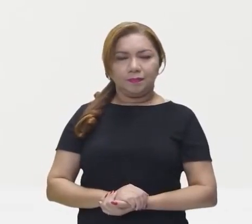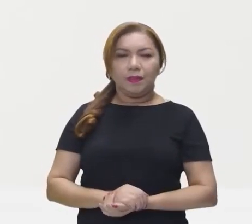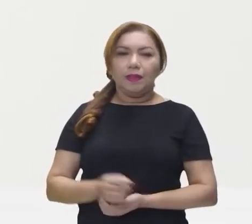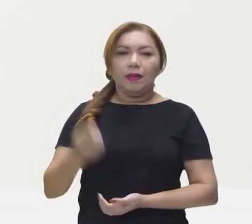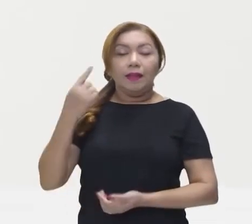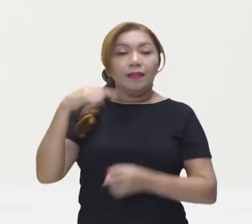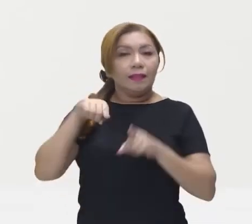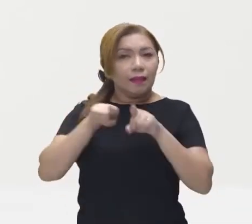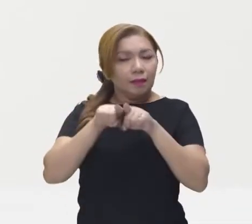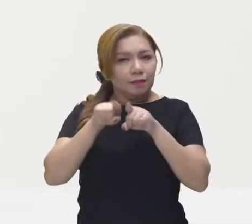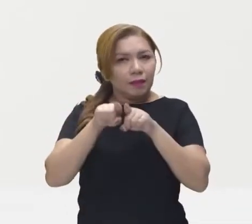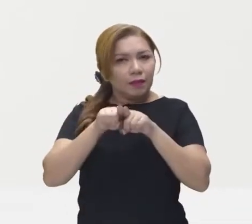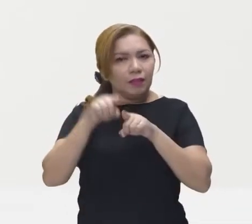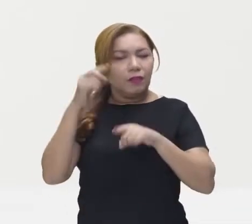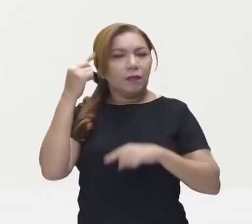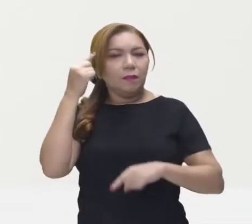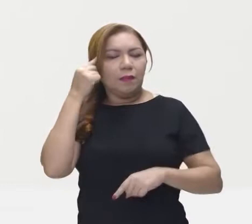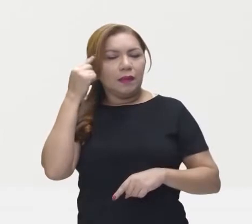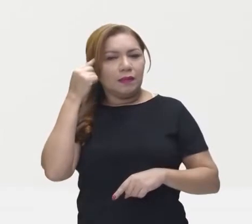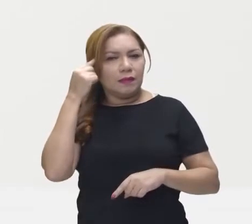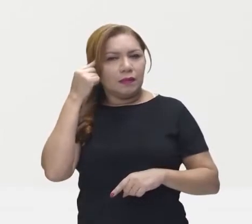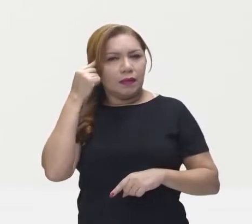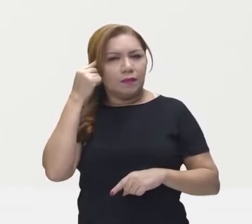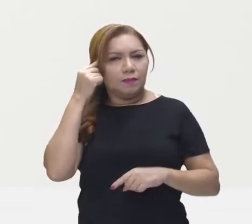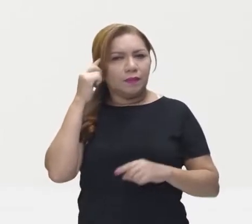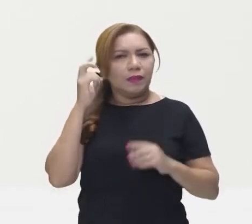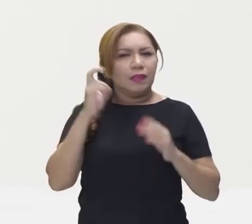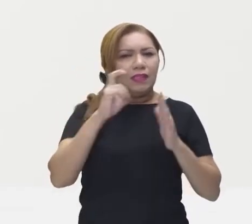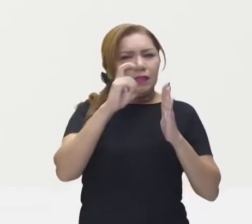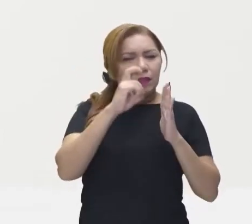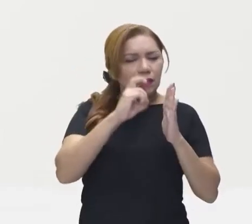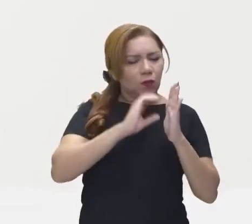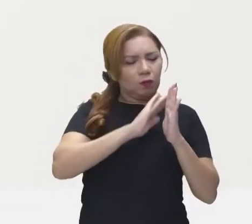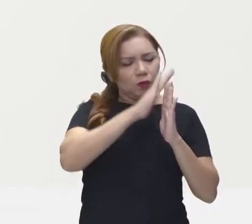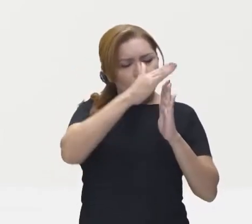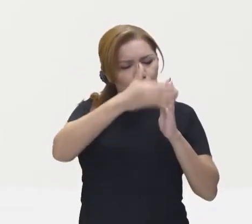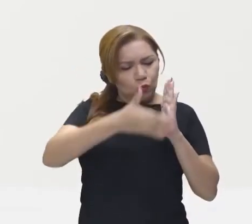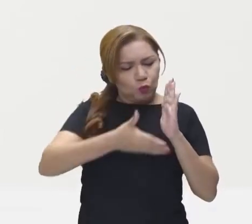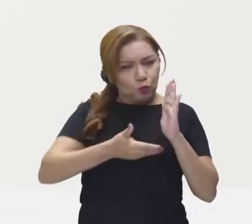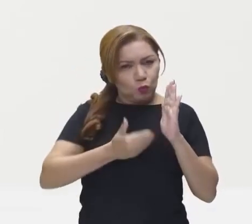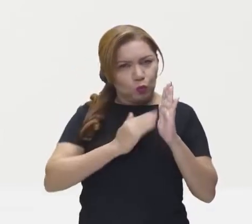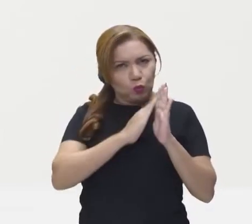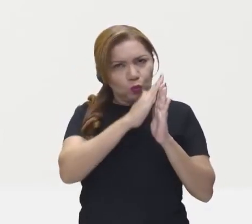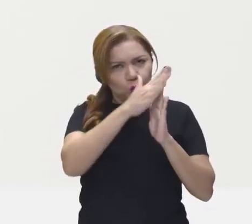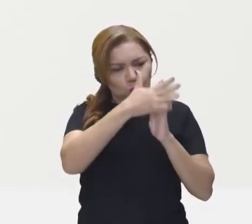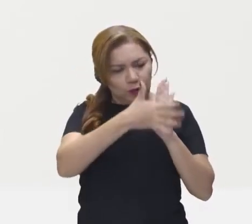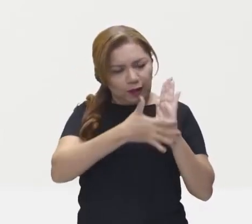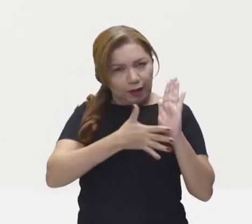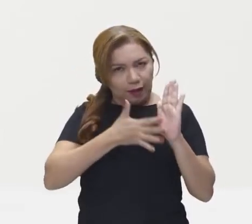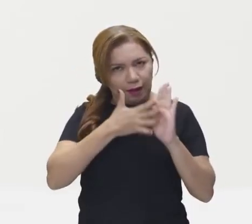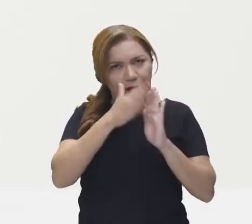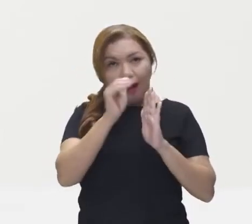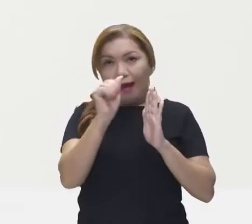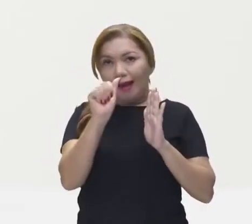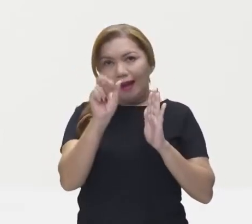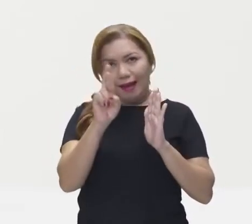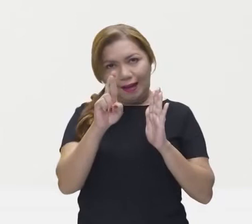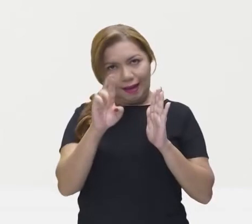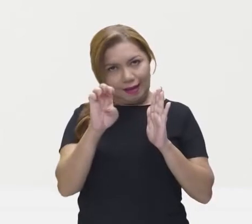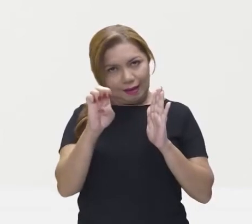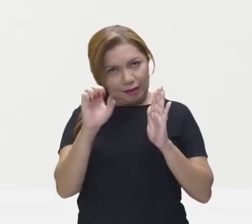raciocínio. Se a área é de 5.000 metros quadrados, dividimos essa quantidade por 2. Isso equivale